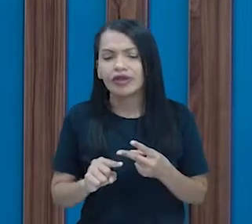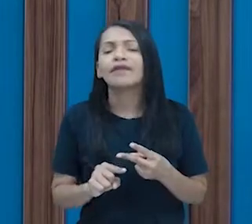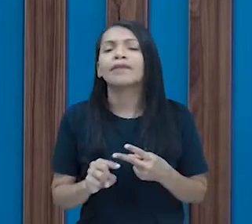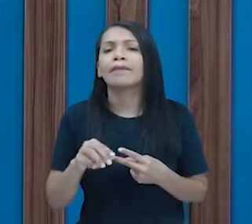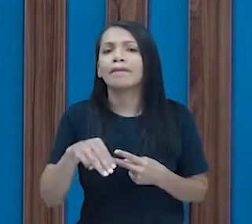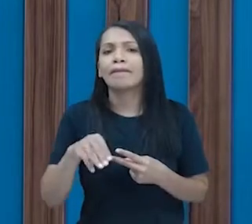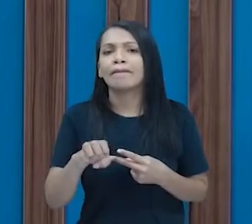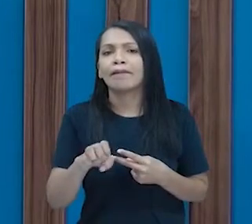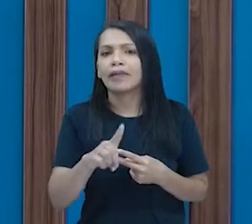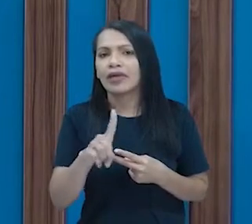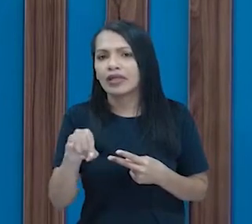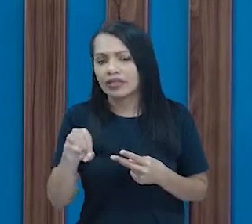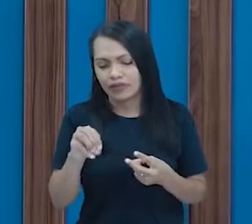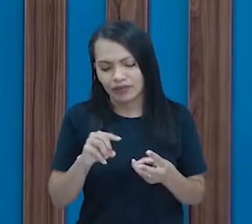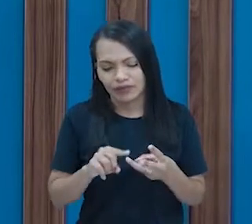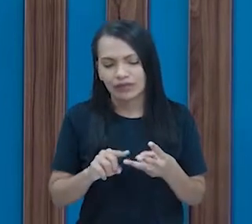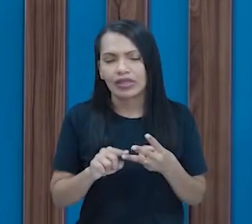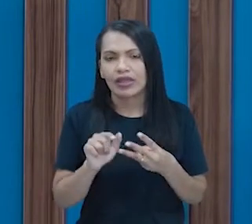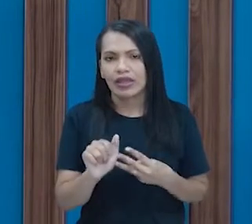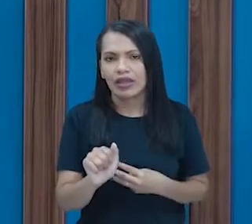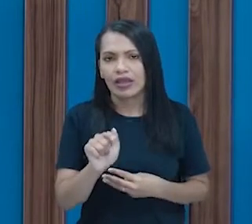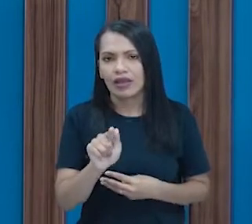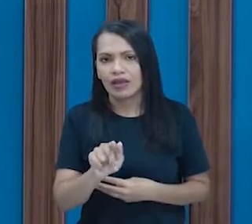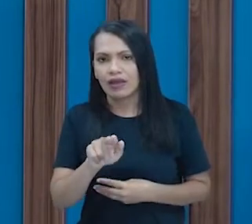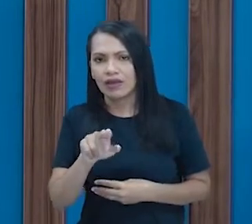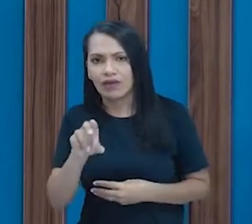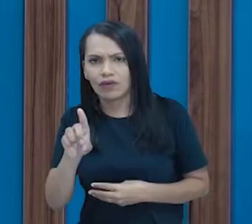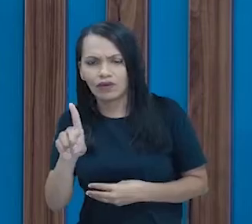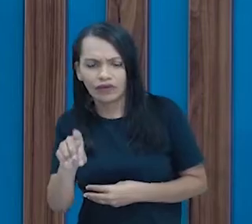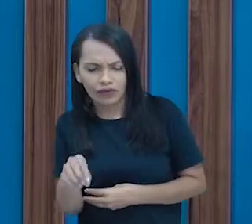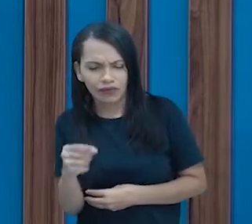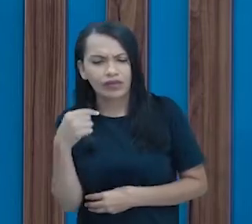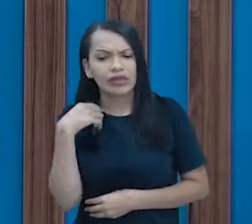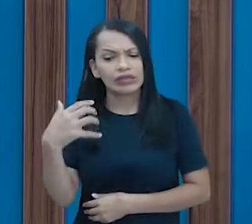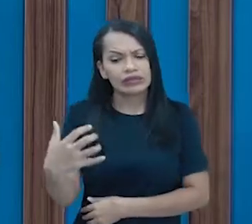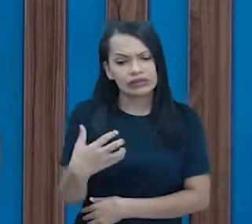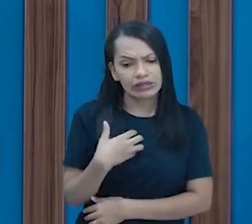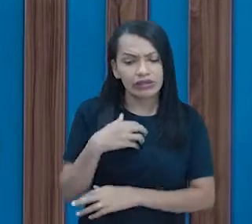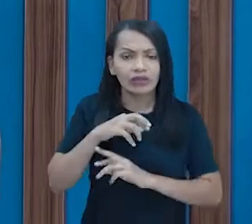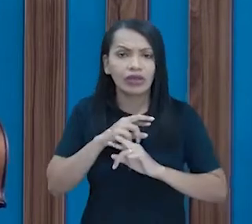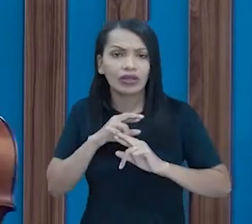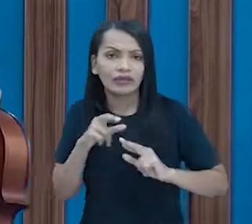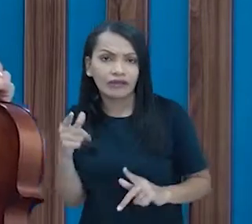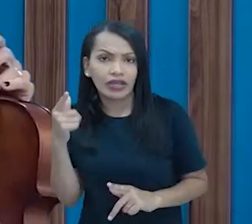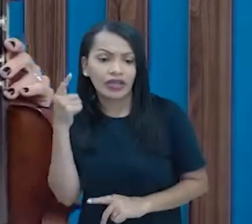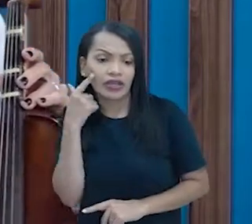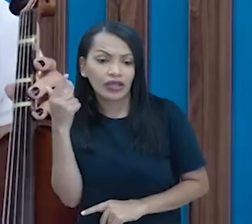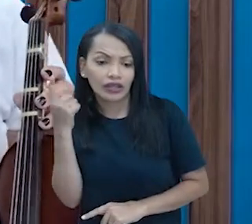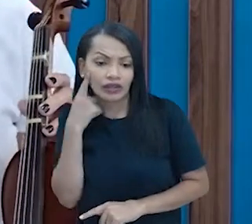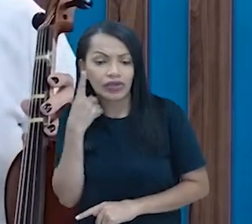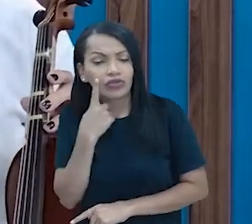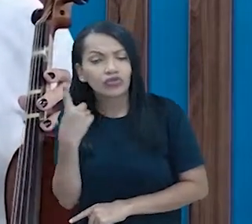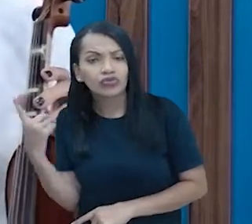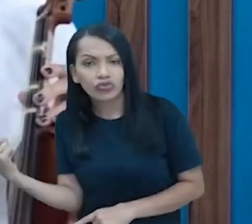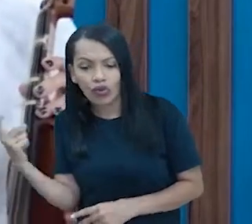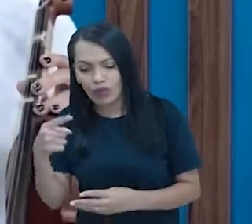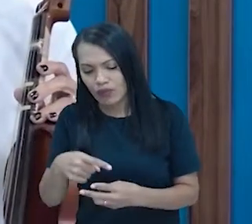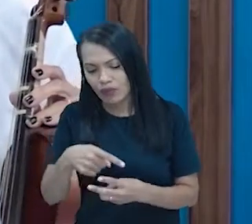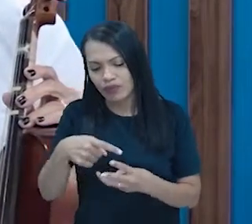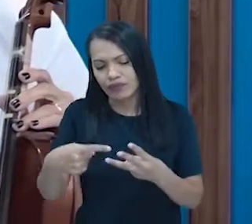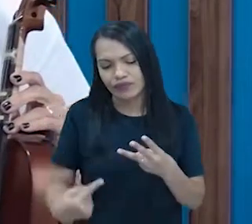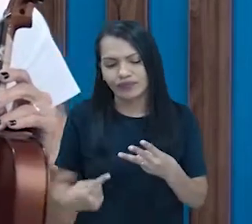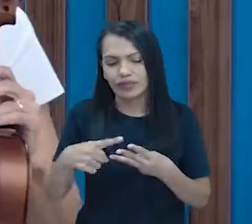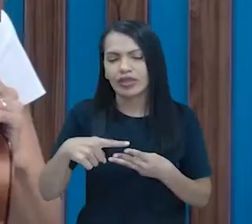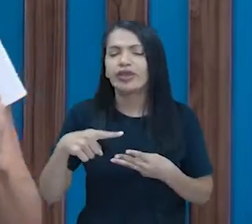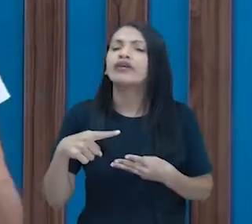Então a gente teve uma escala aí onde a gente foi ouvindo, sentindo a diferença entre sons que são mais graves,